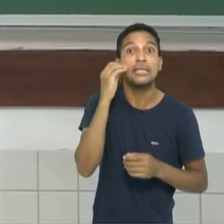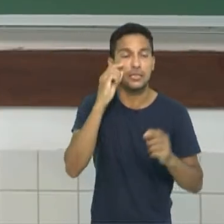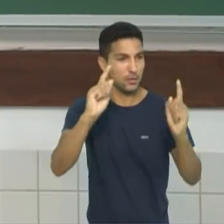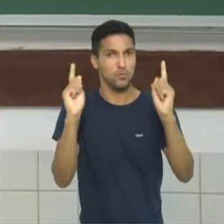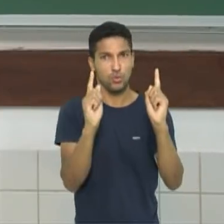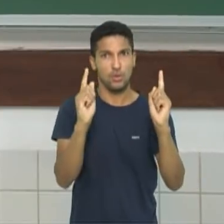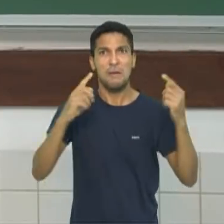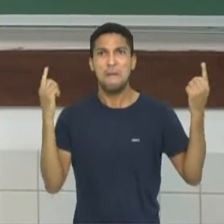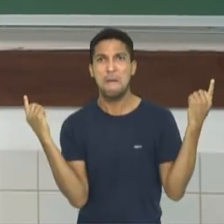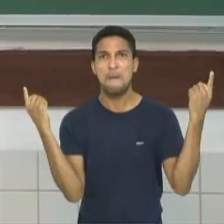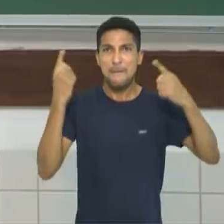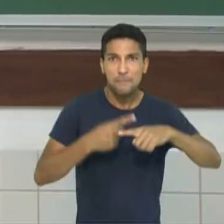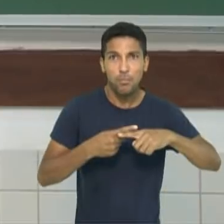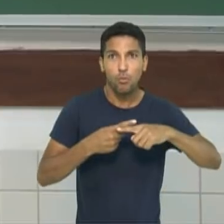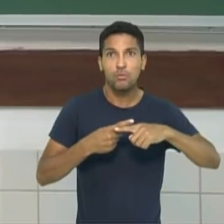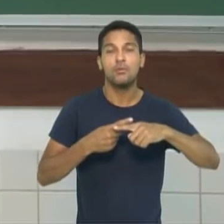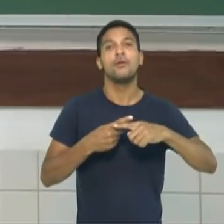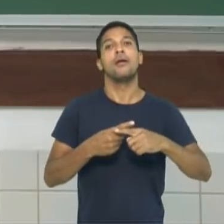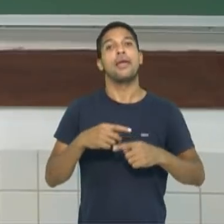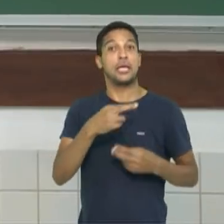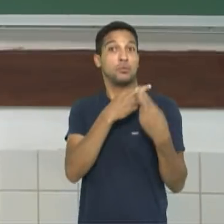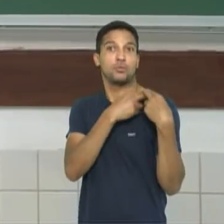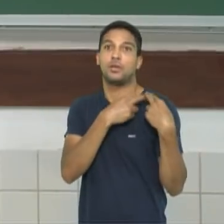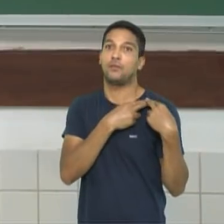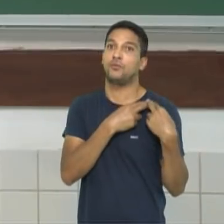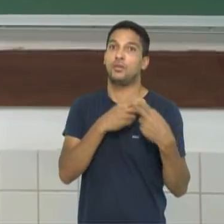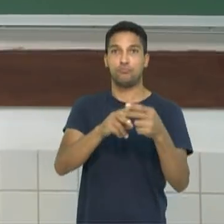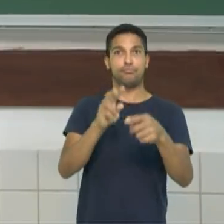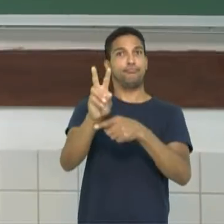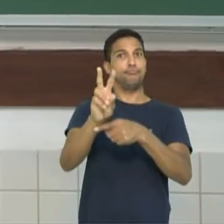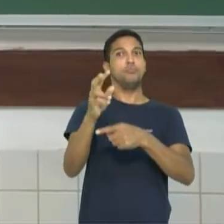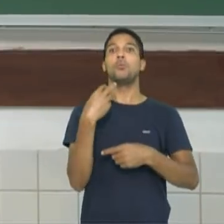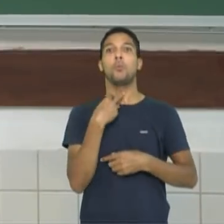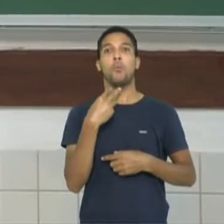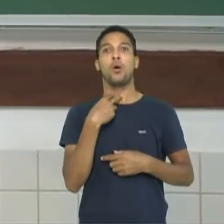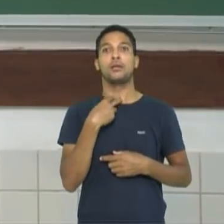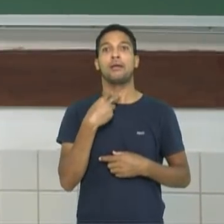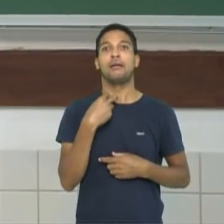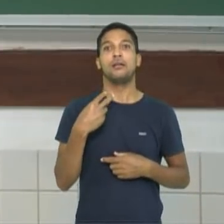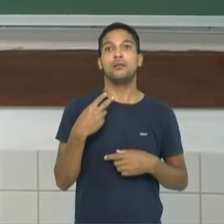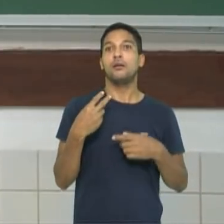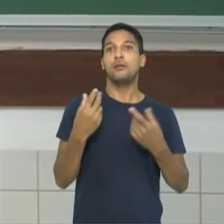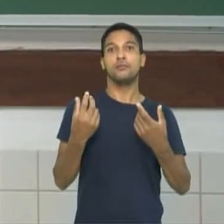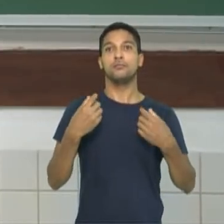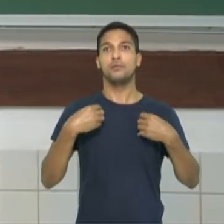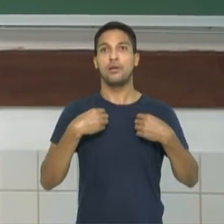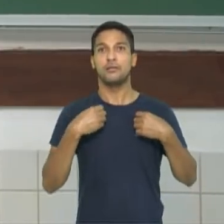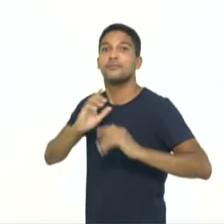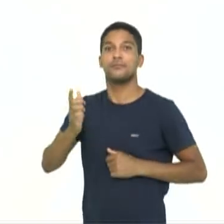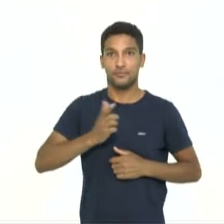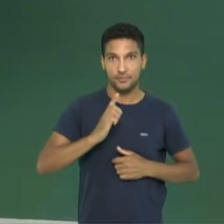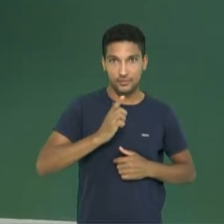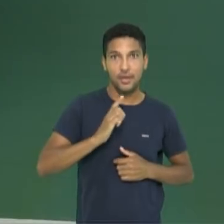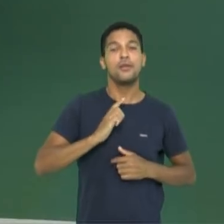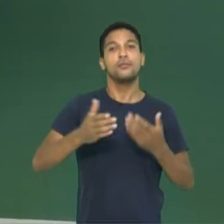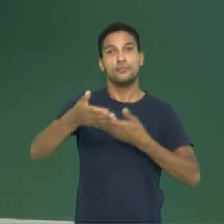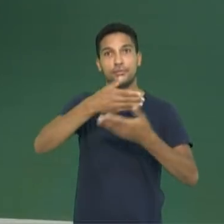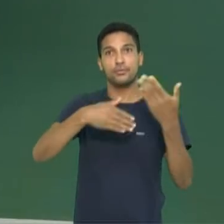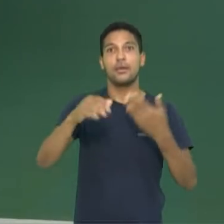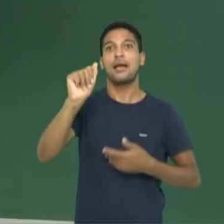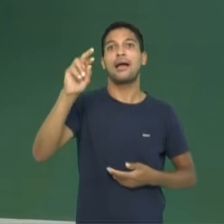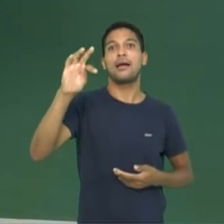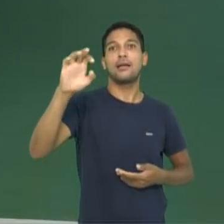sua responsabilidade, né, a vida e a integridade física dele, ok? Então vamos lá. As técnicas de